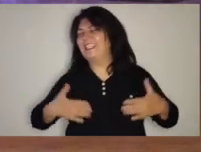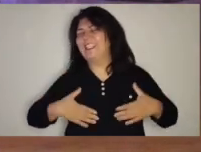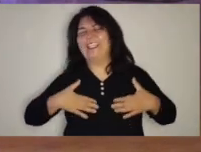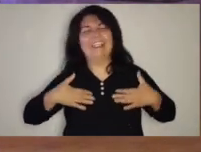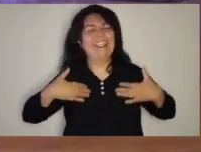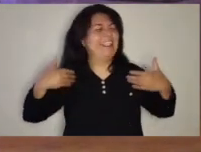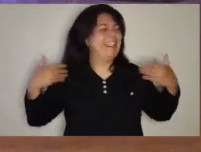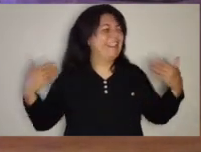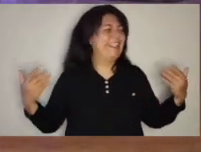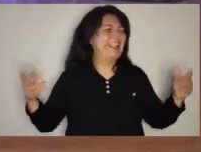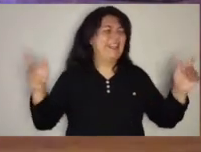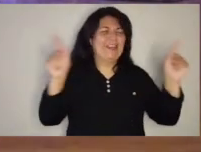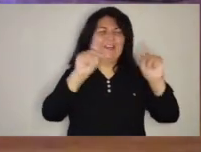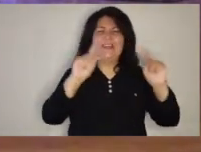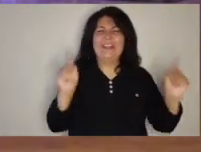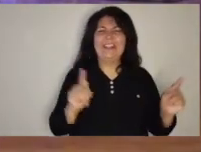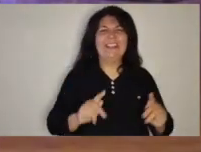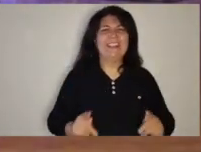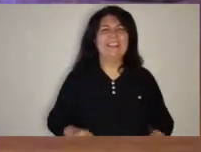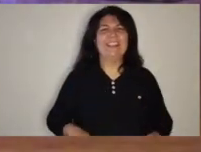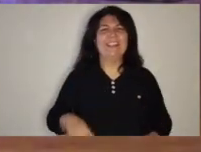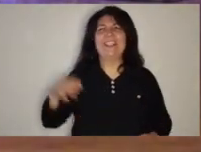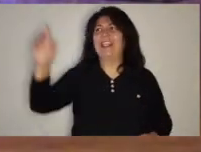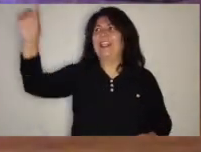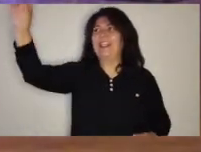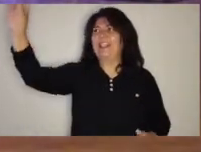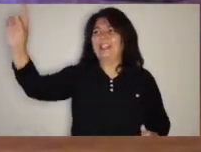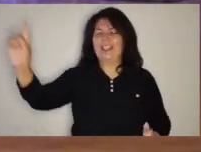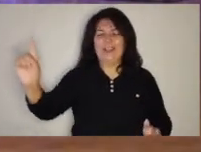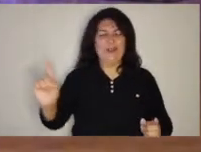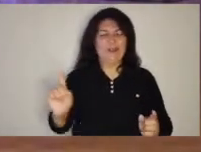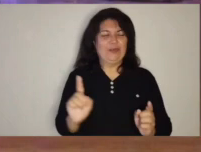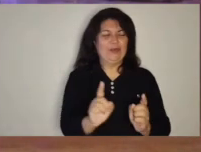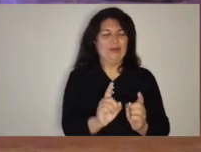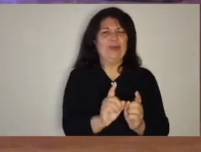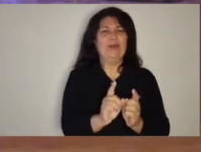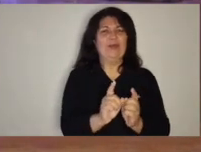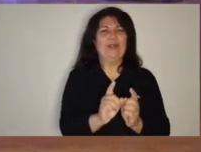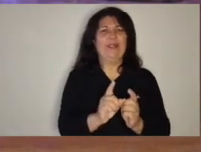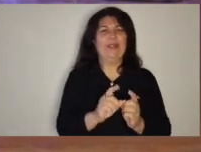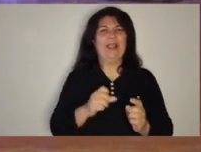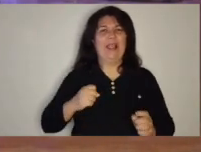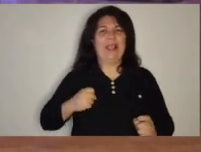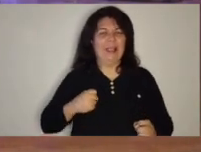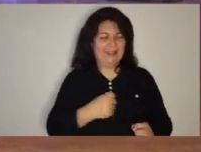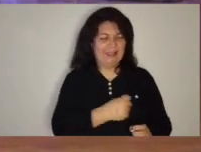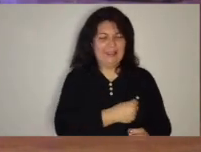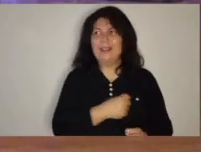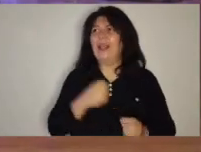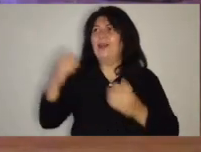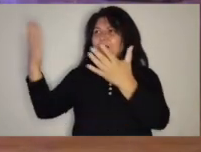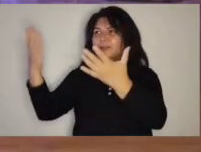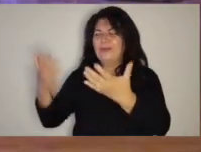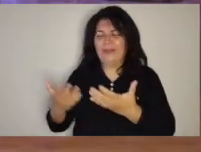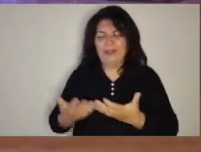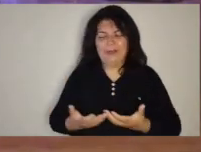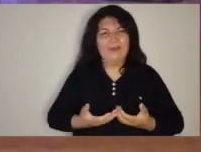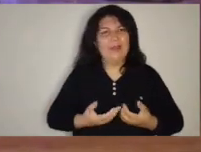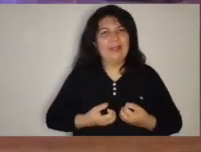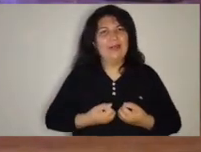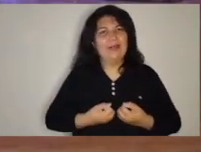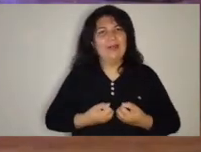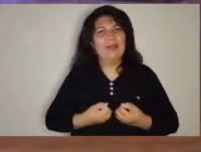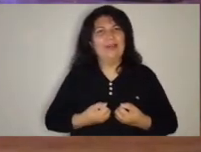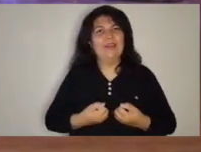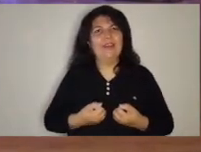quê, irmãos? Só alegria, só alegria, só alegria, só alegria. A presença de Deus, irmãos,